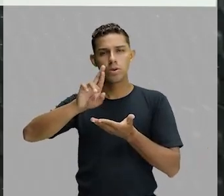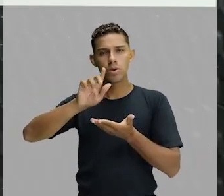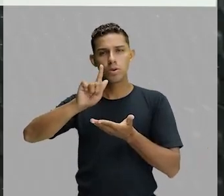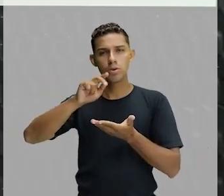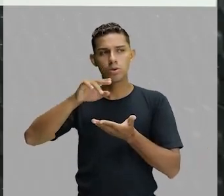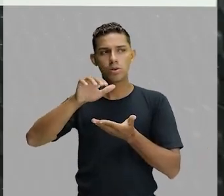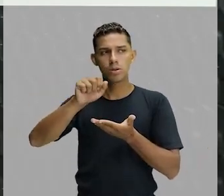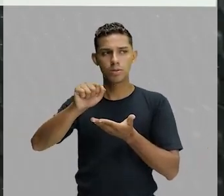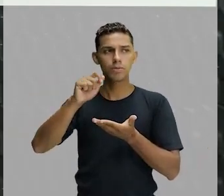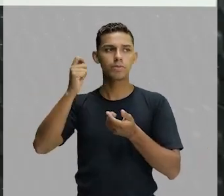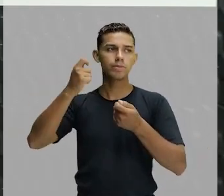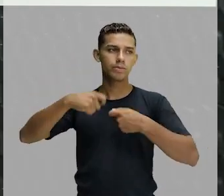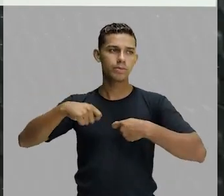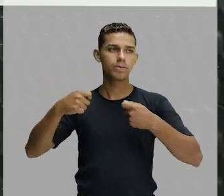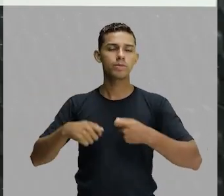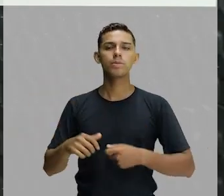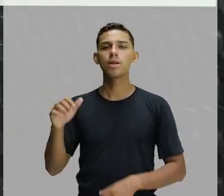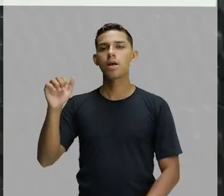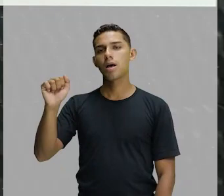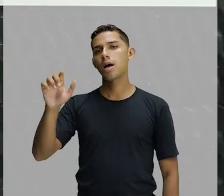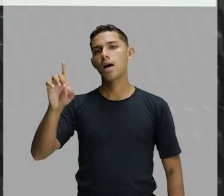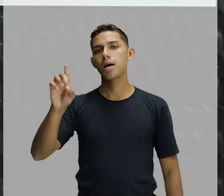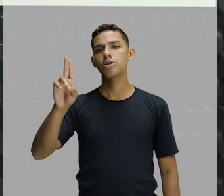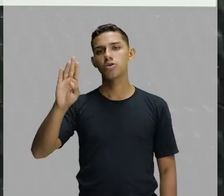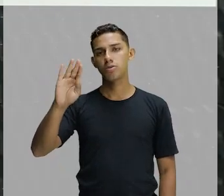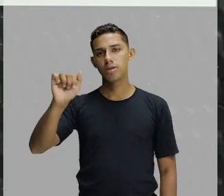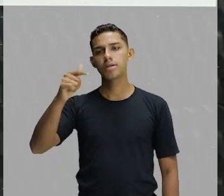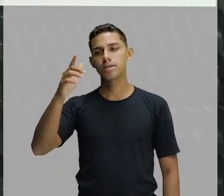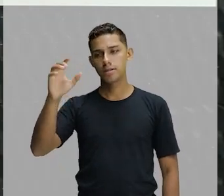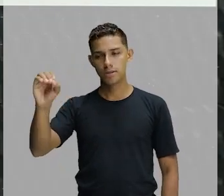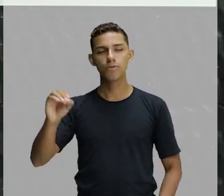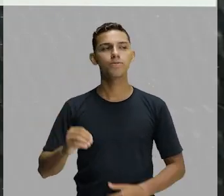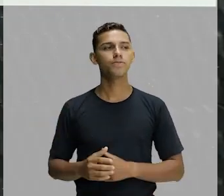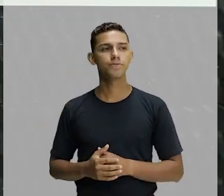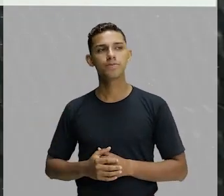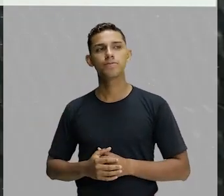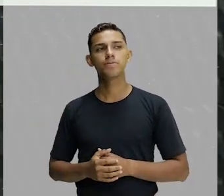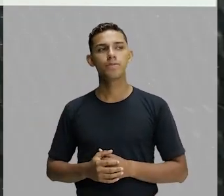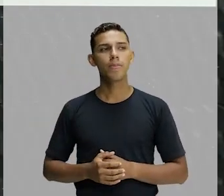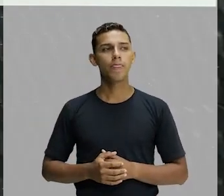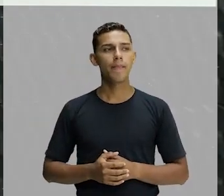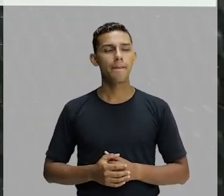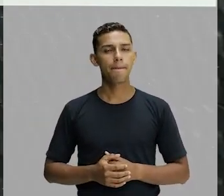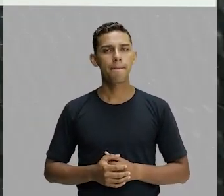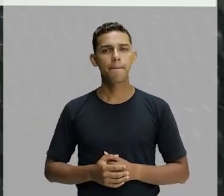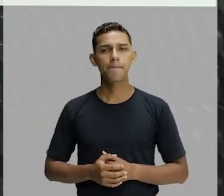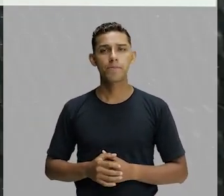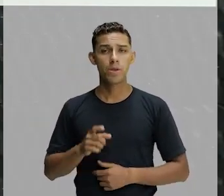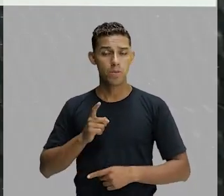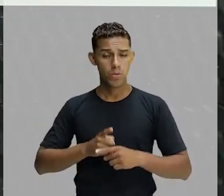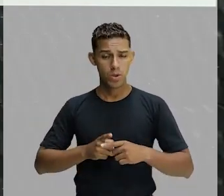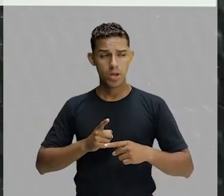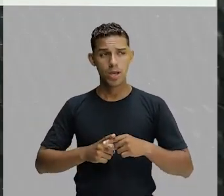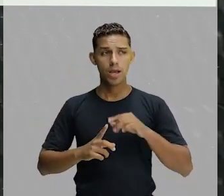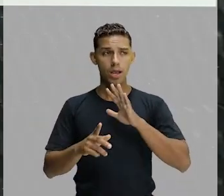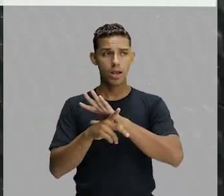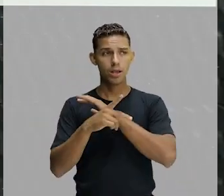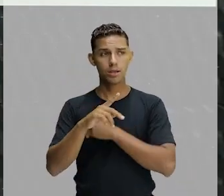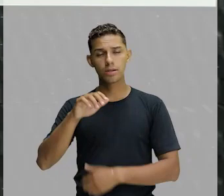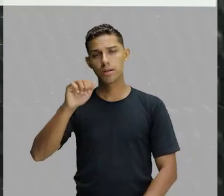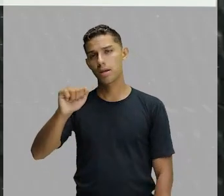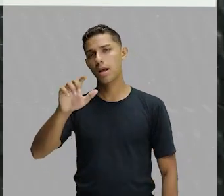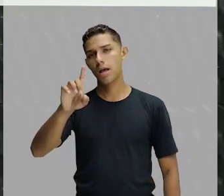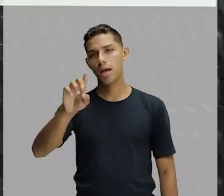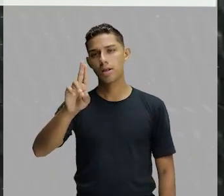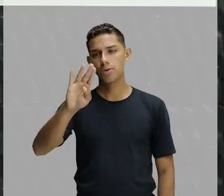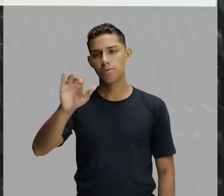gente chama de quê? De adubação. Porque essa adubação vai devolver para